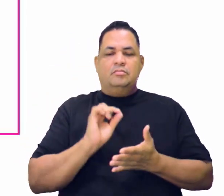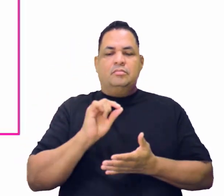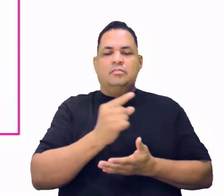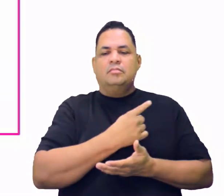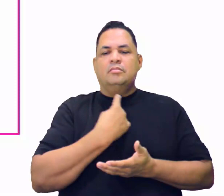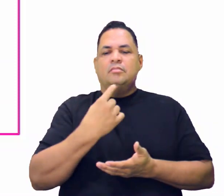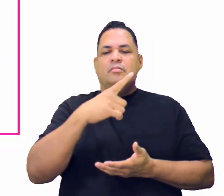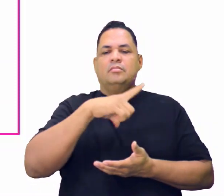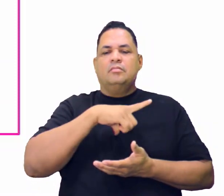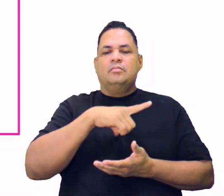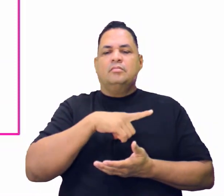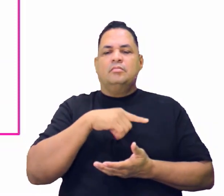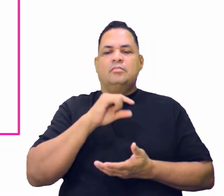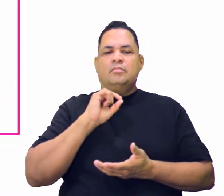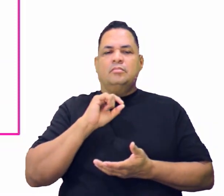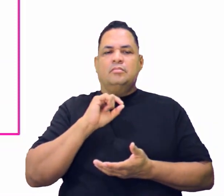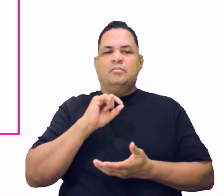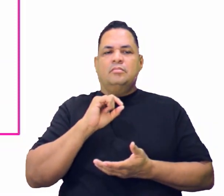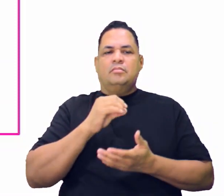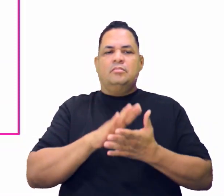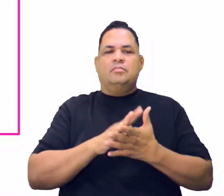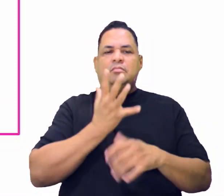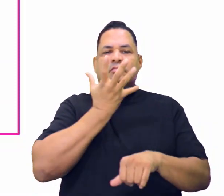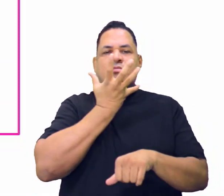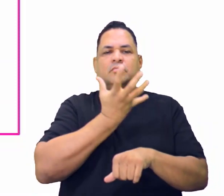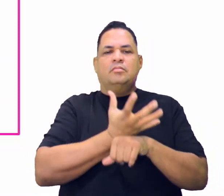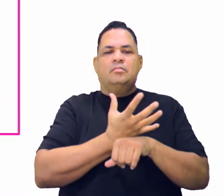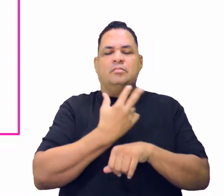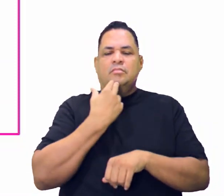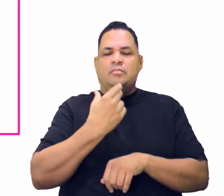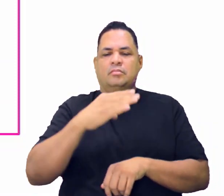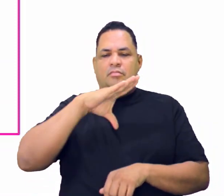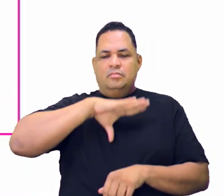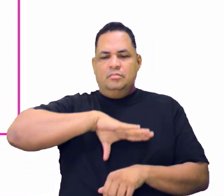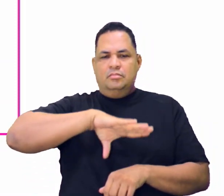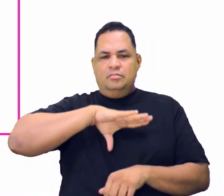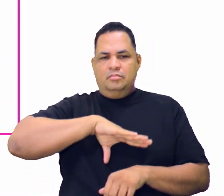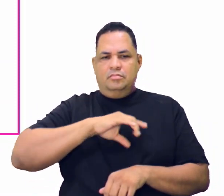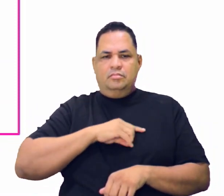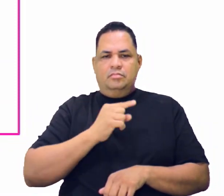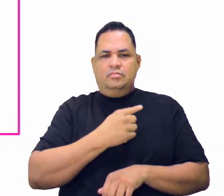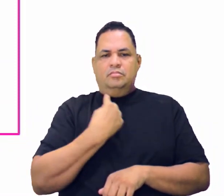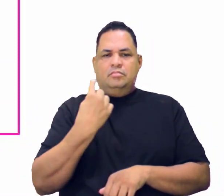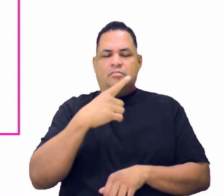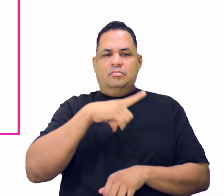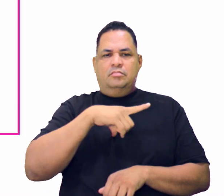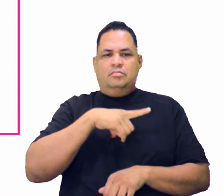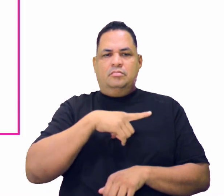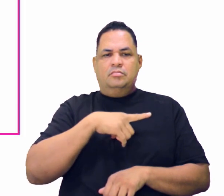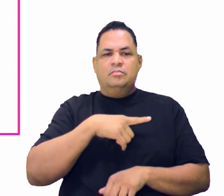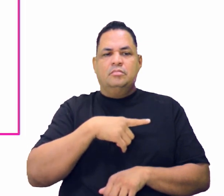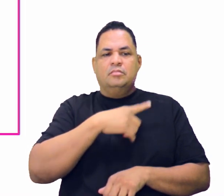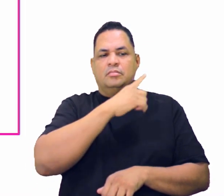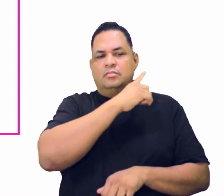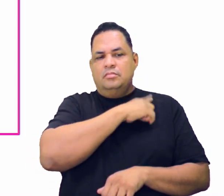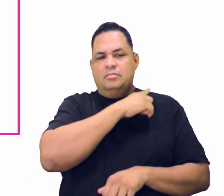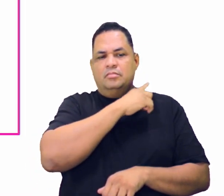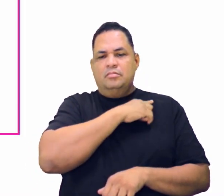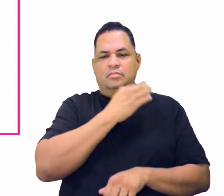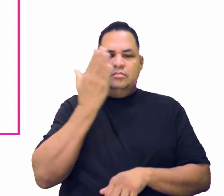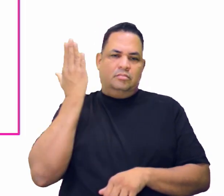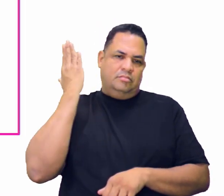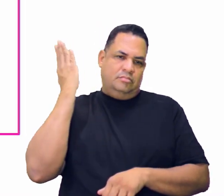nós teremos? Teremos o seguinte, ó, o componente curricular de língua portuguesa. O que nós temos? Né?